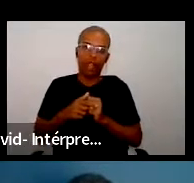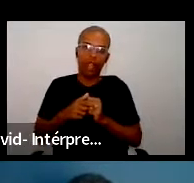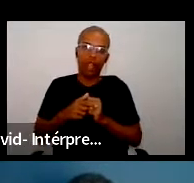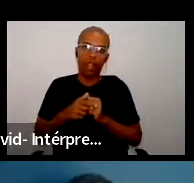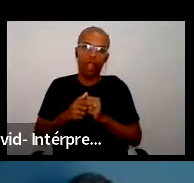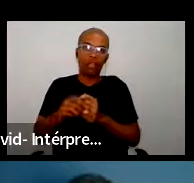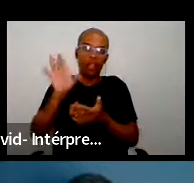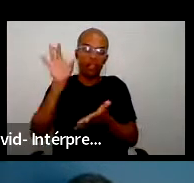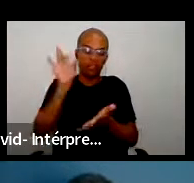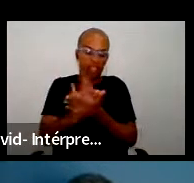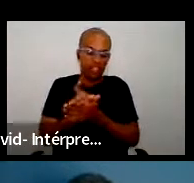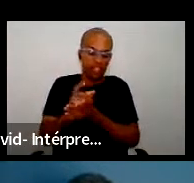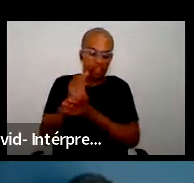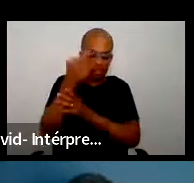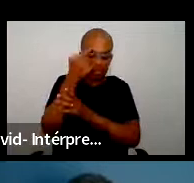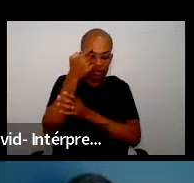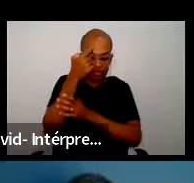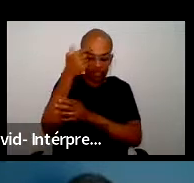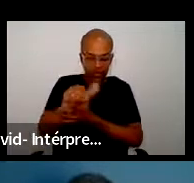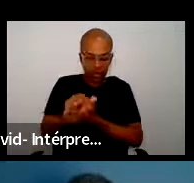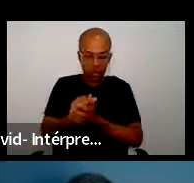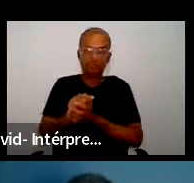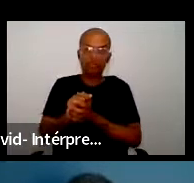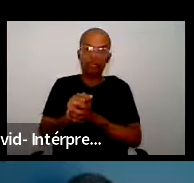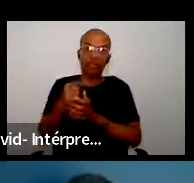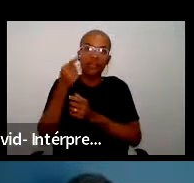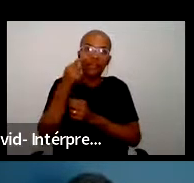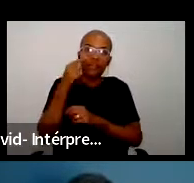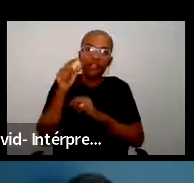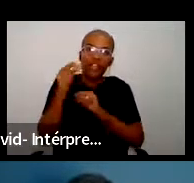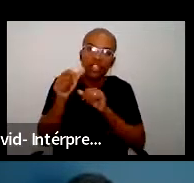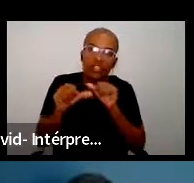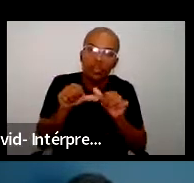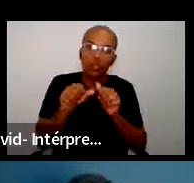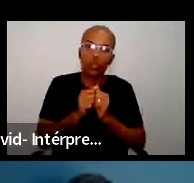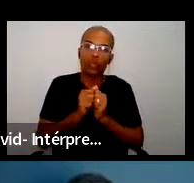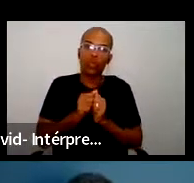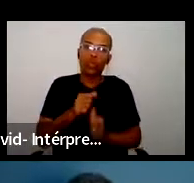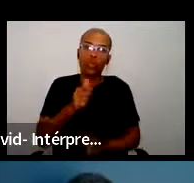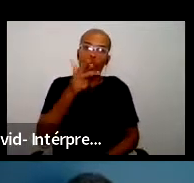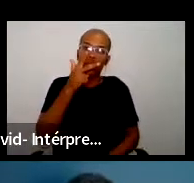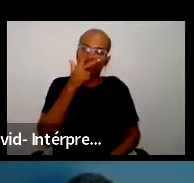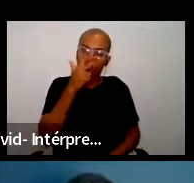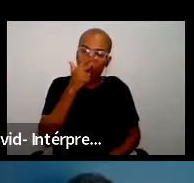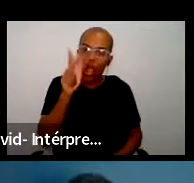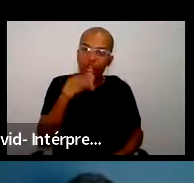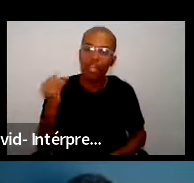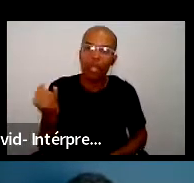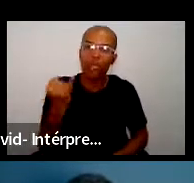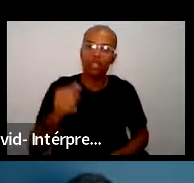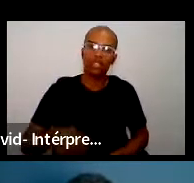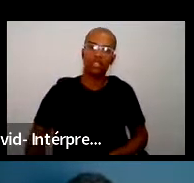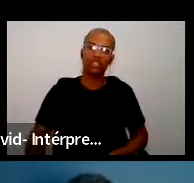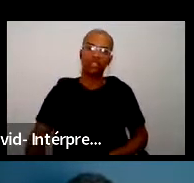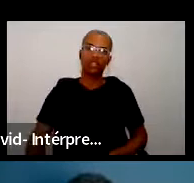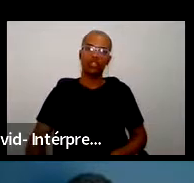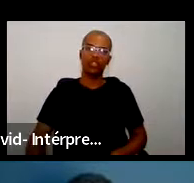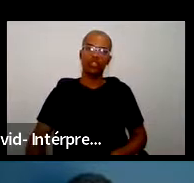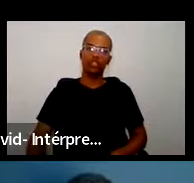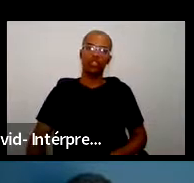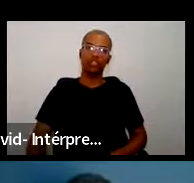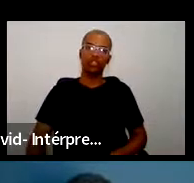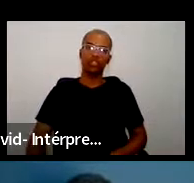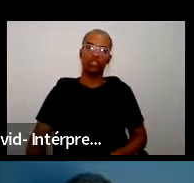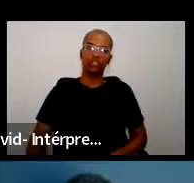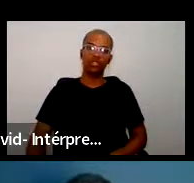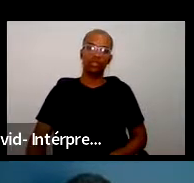verdade, retomadas, sejam revistas. E isso eu acho que é muito importante, né? Retomar. Por que